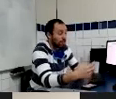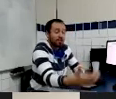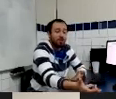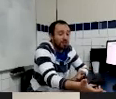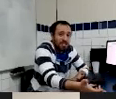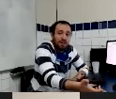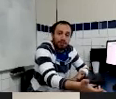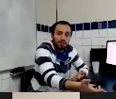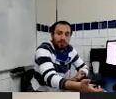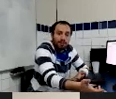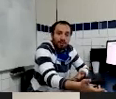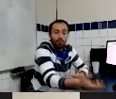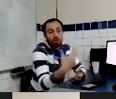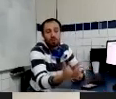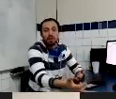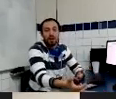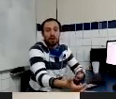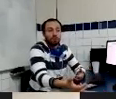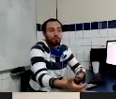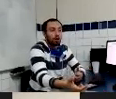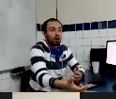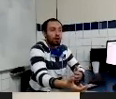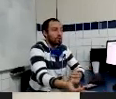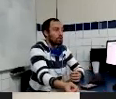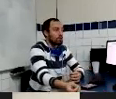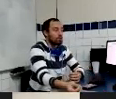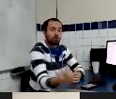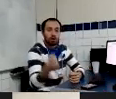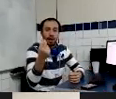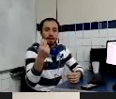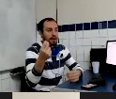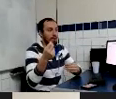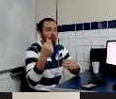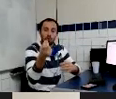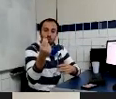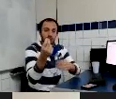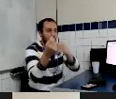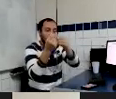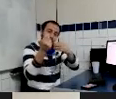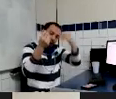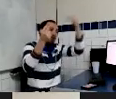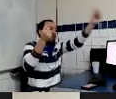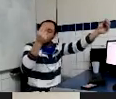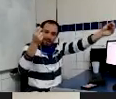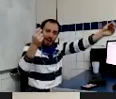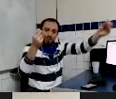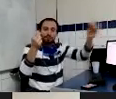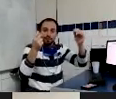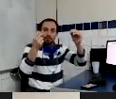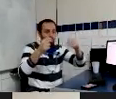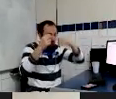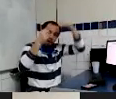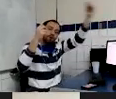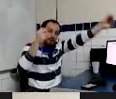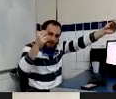Você tem sobra de alimento. Com sobra de alimento, ora, então eu consigo trocar esse alimento com outro alimento, com uma outra cidade,